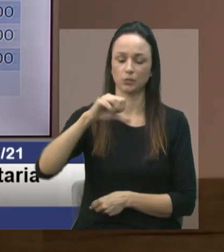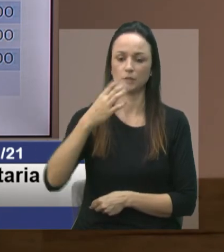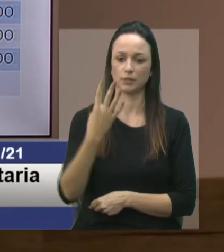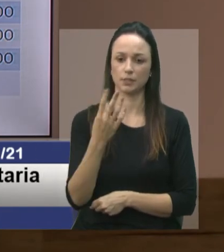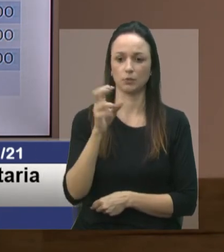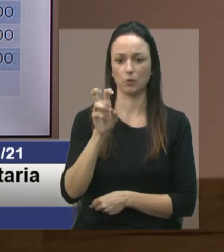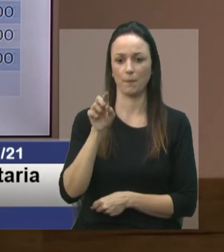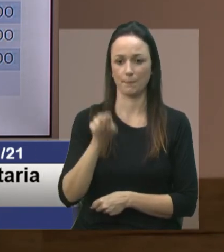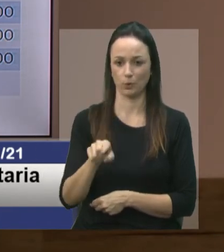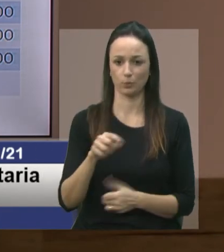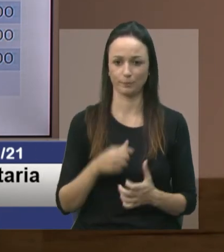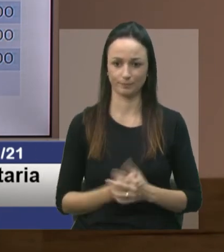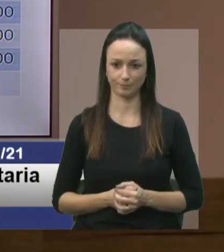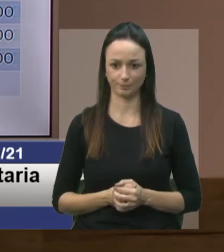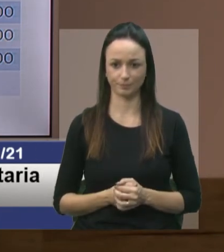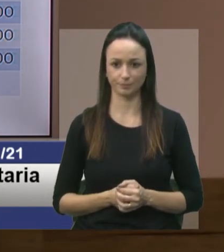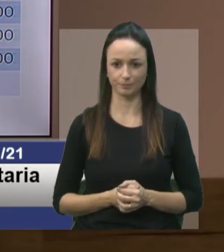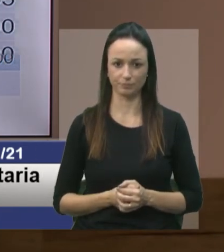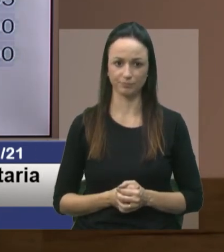R$ 471.945.000.